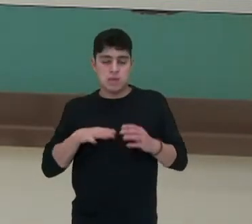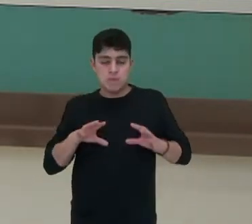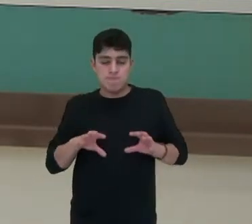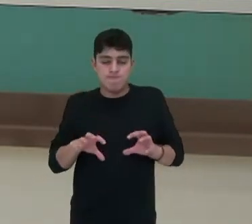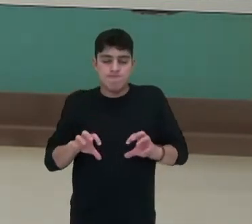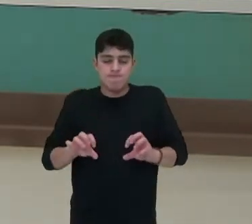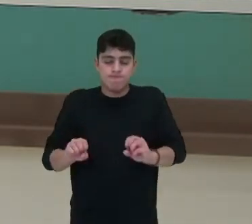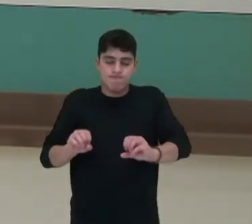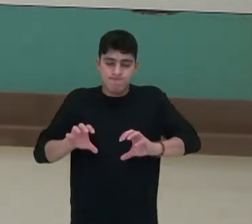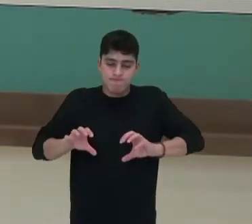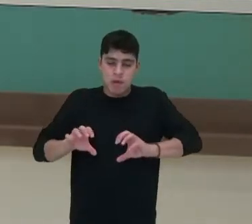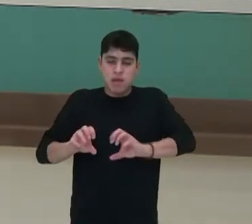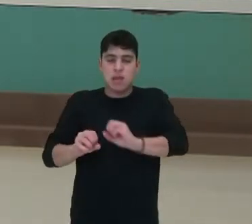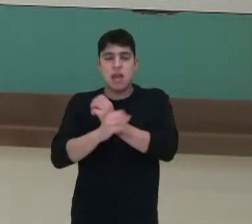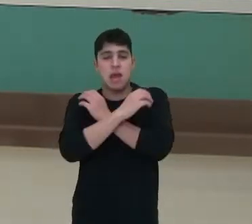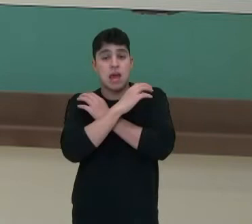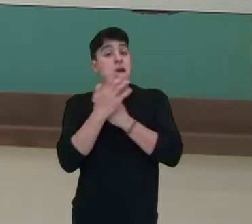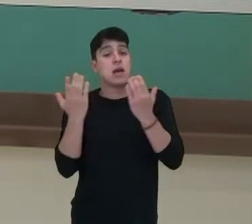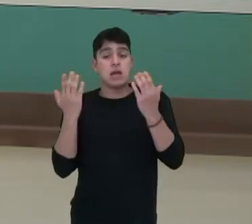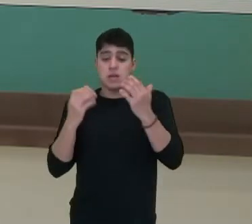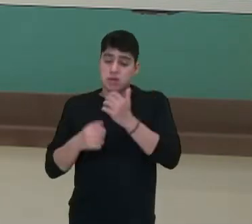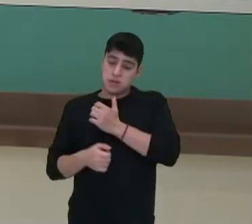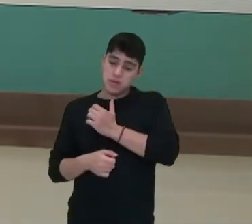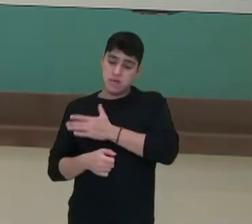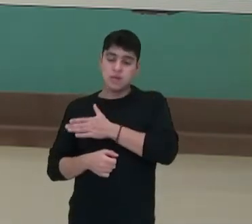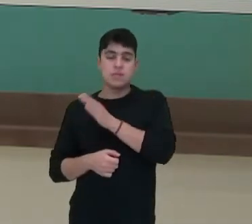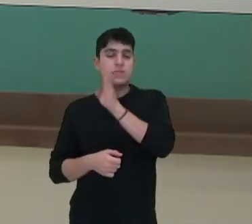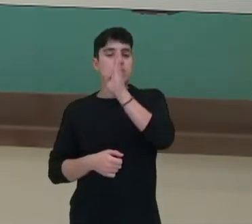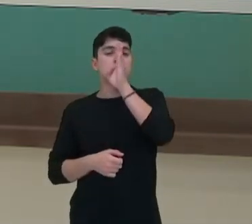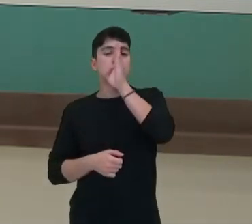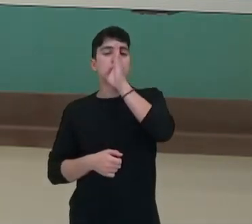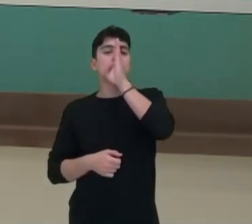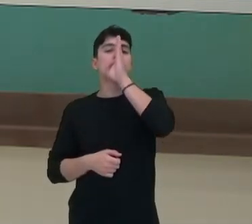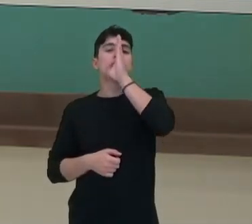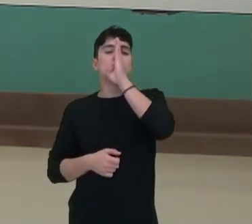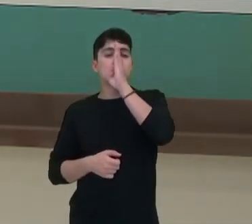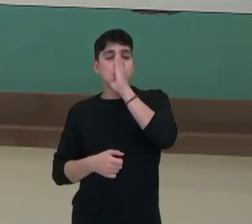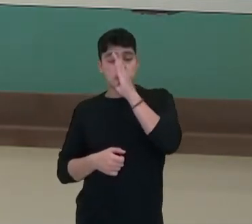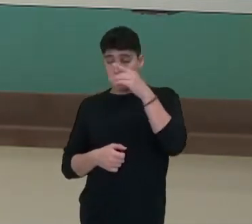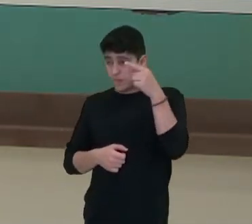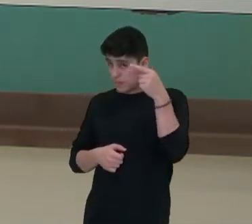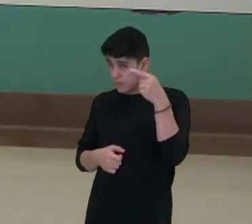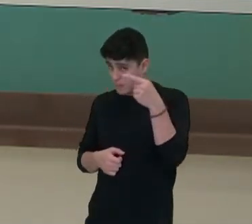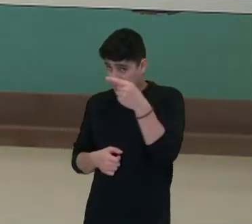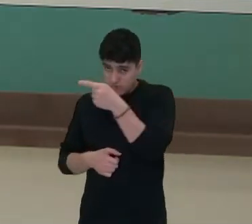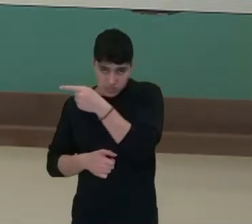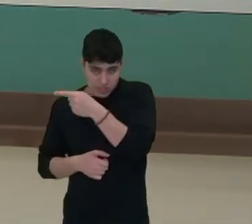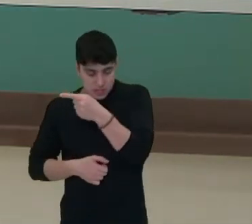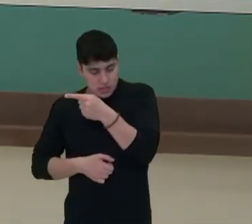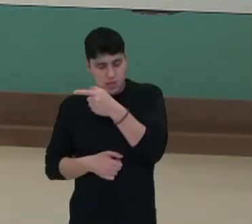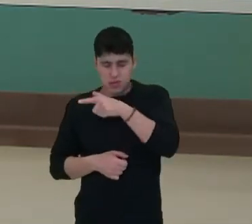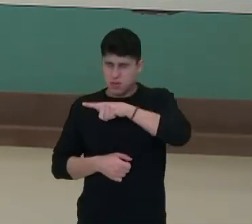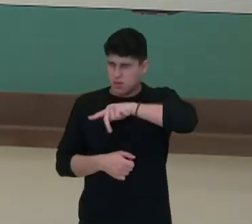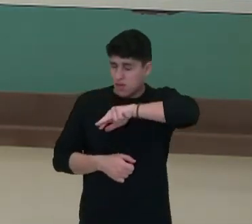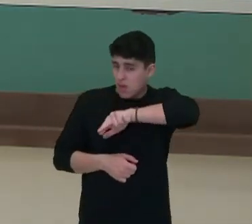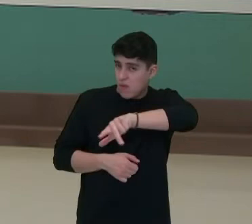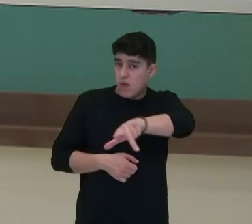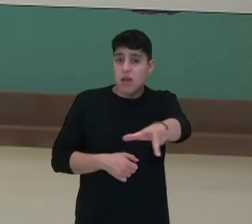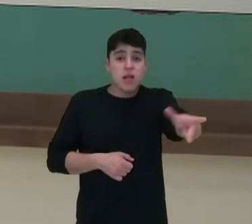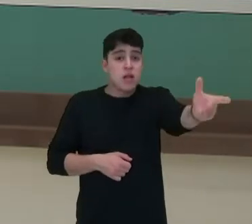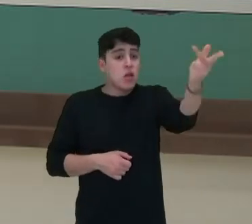massagem, o coração vai se acalmando. Mas essas situações não são normais porque elas